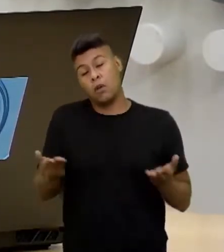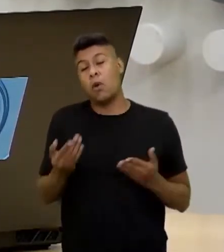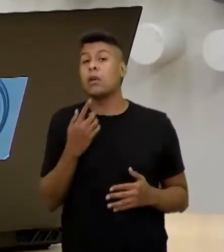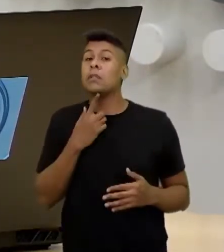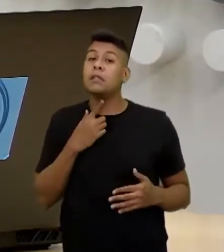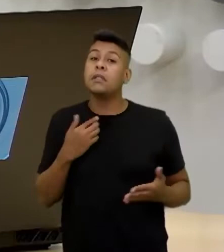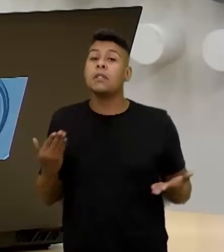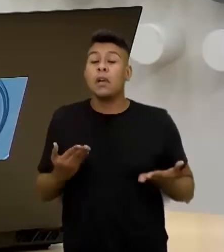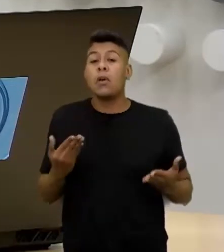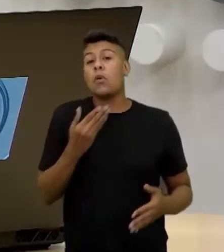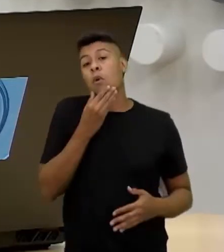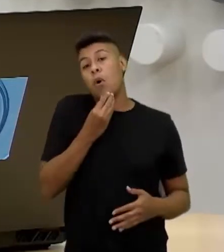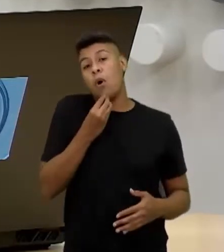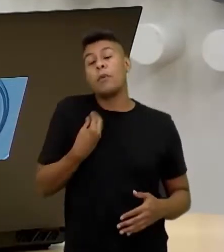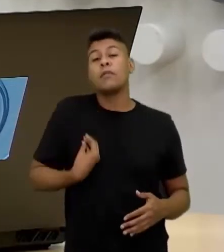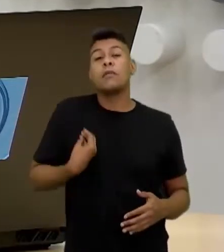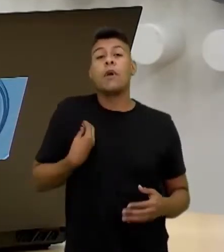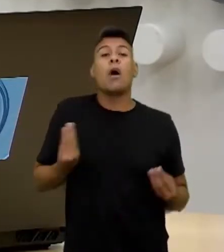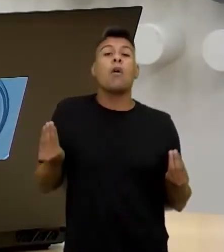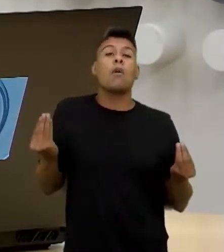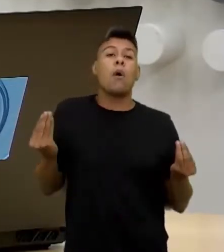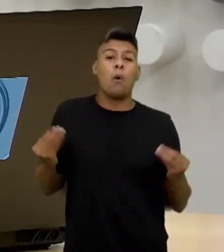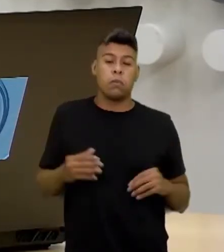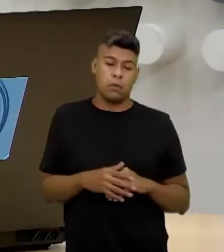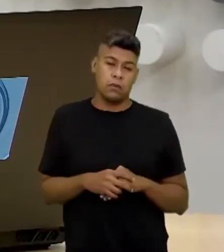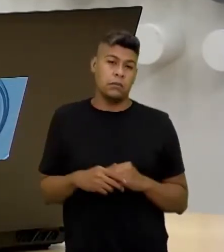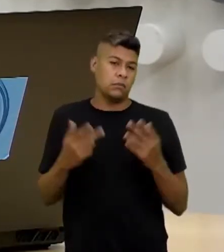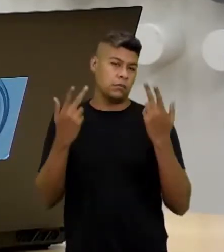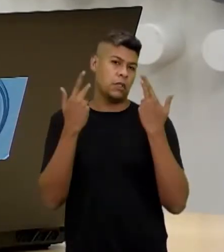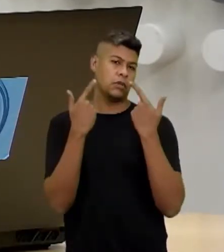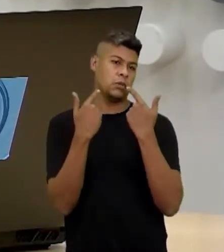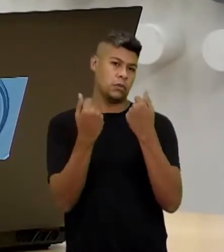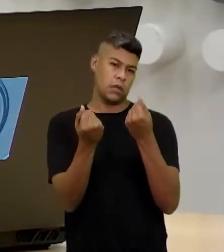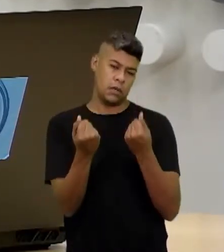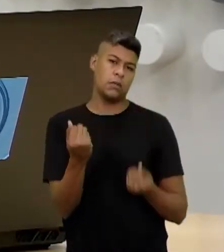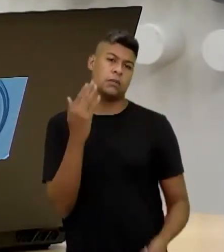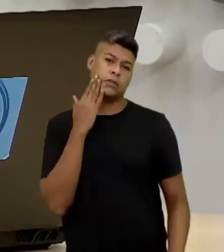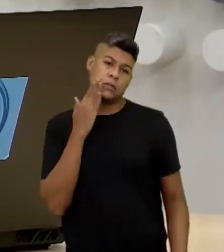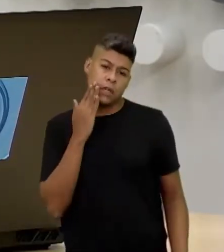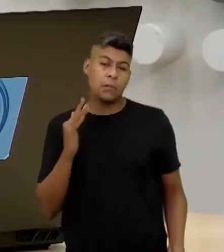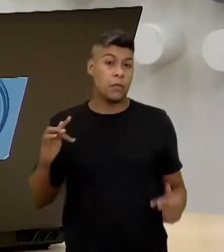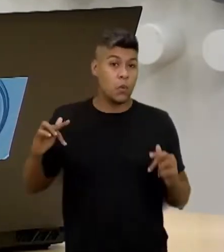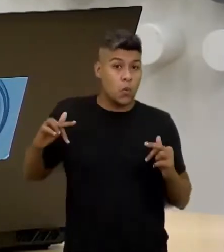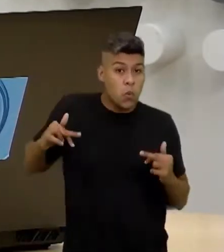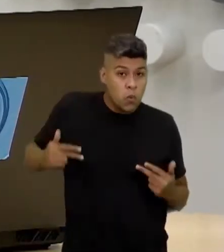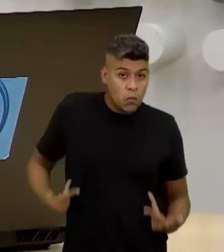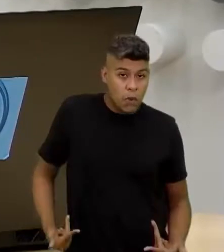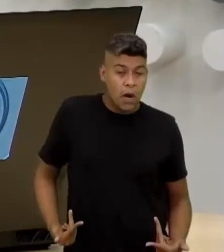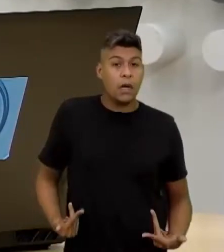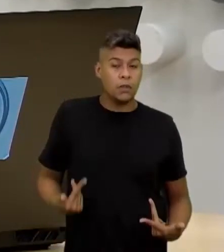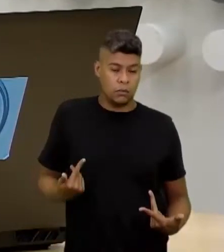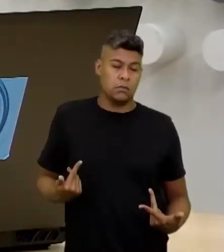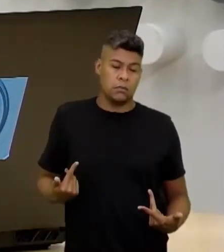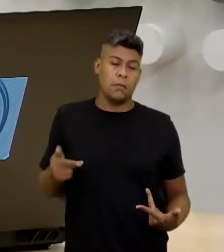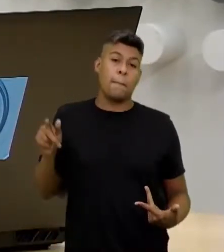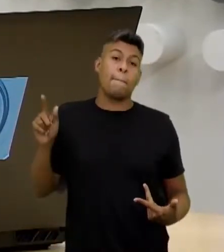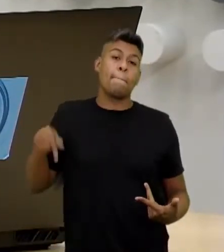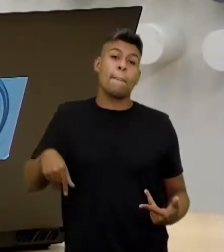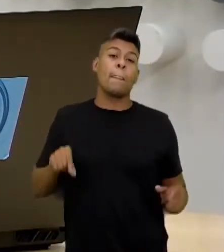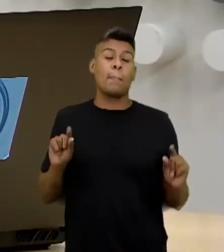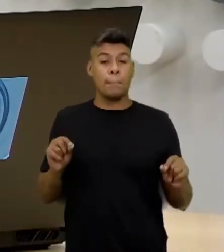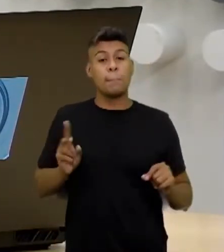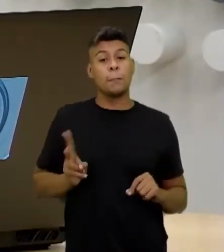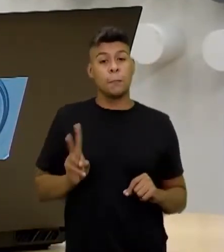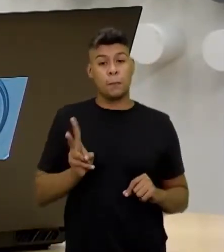Então os homens eles viviam nesse estado a cura de Gomes eu quero dizer a humanidade né a humanidade Ela